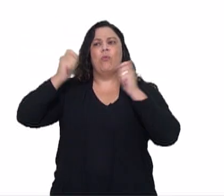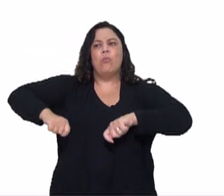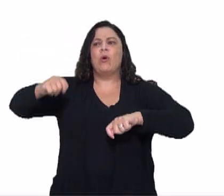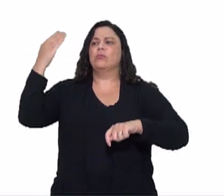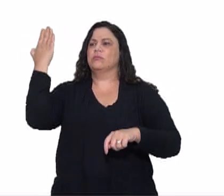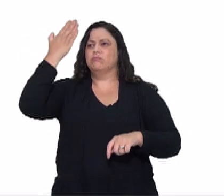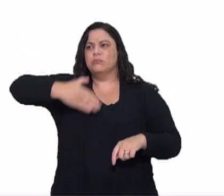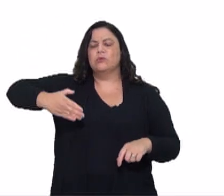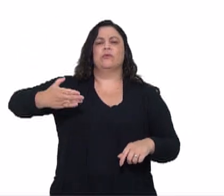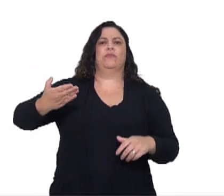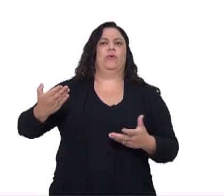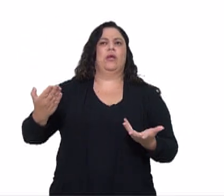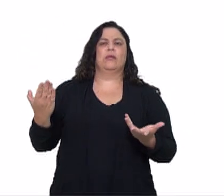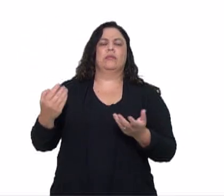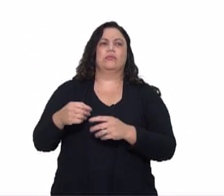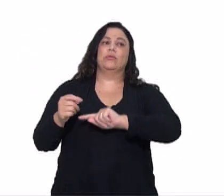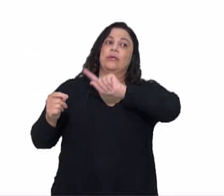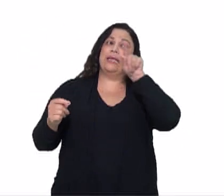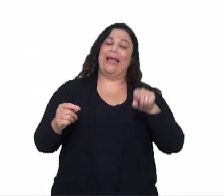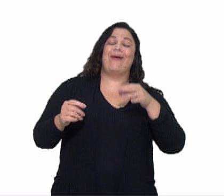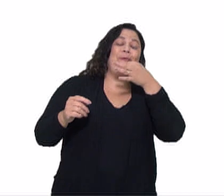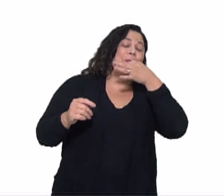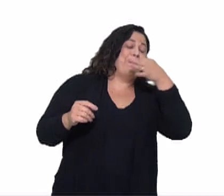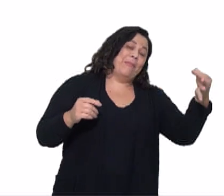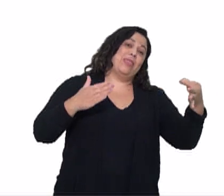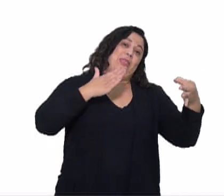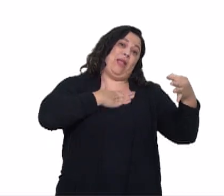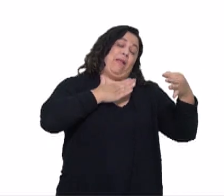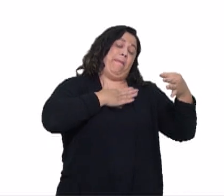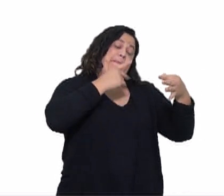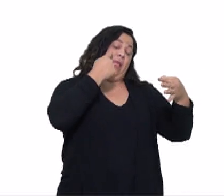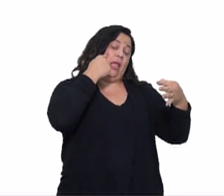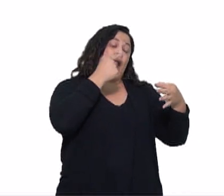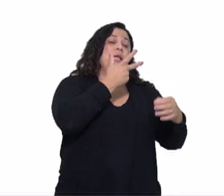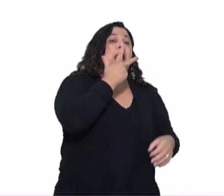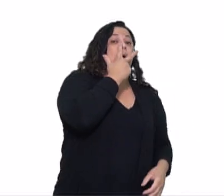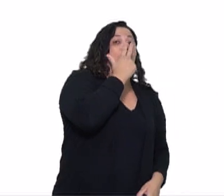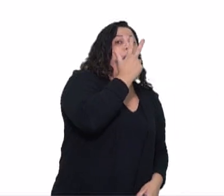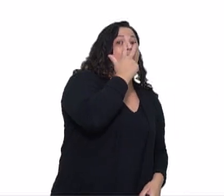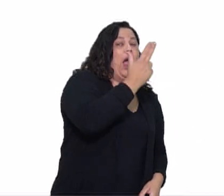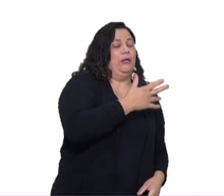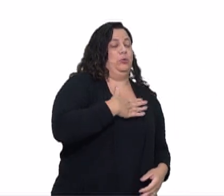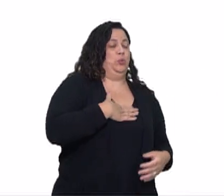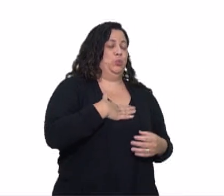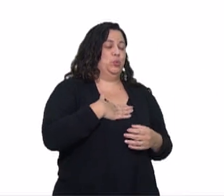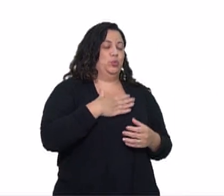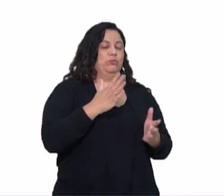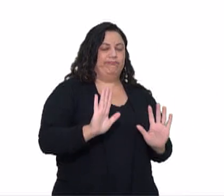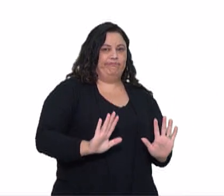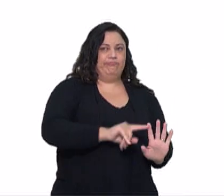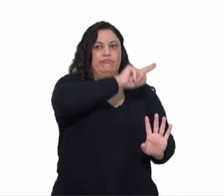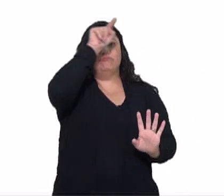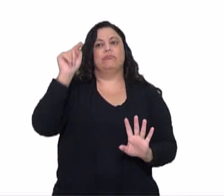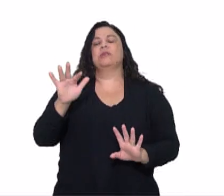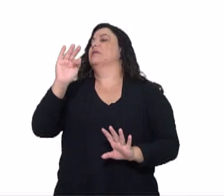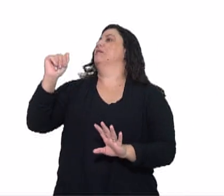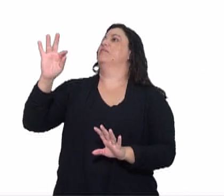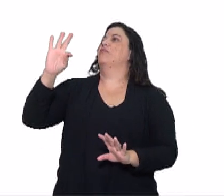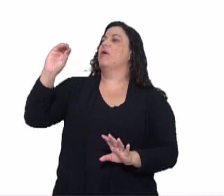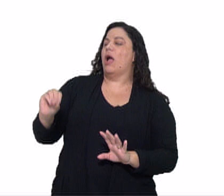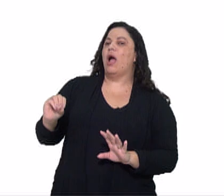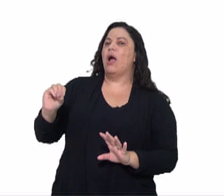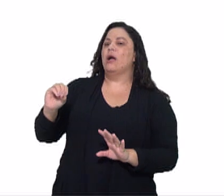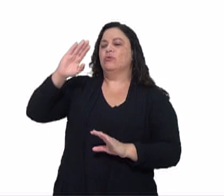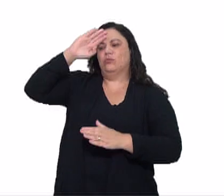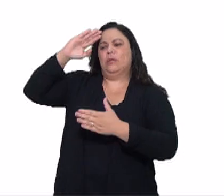ao passo que a opinião é o ponto de vista de alguém. Ou o fato é o que a pessoa acredita ser e a opinião é